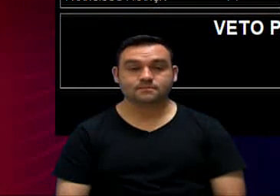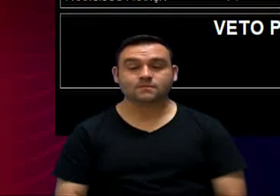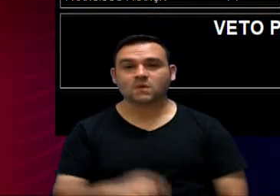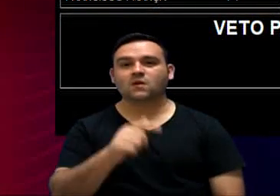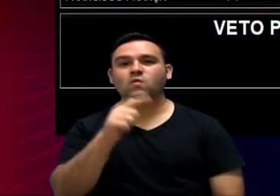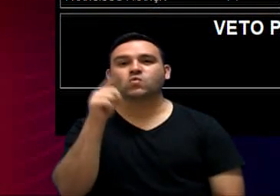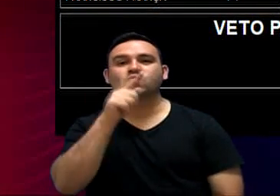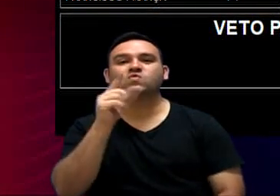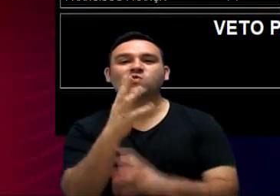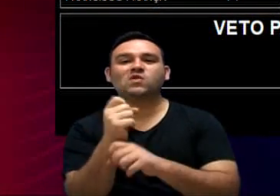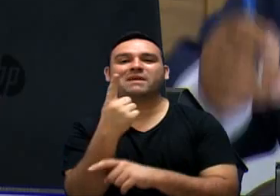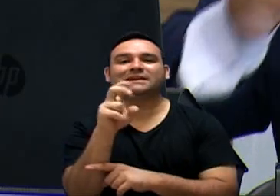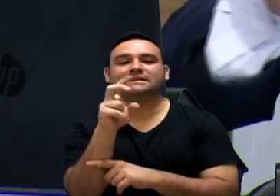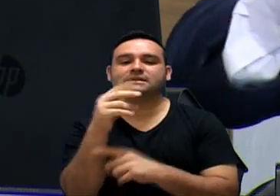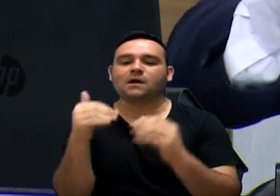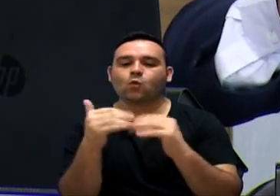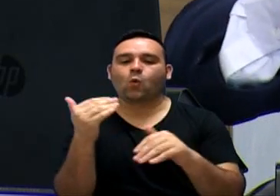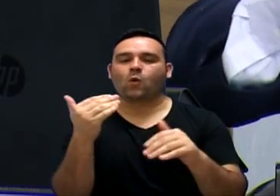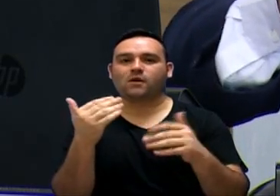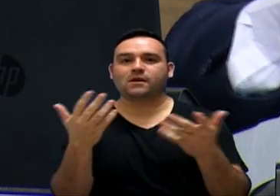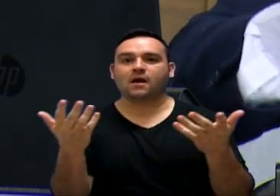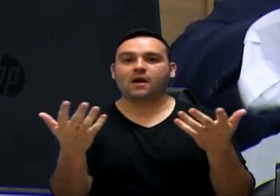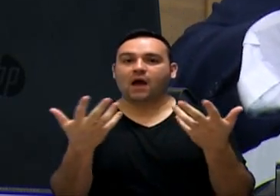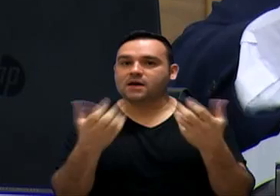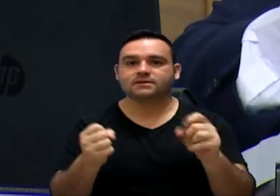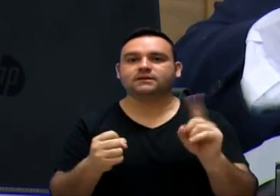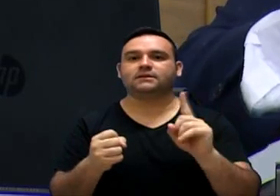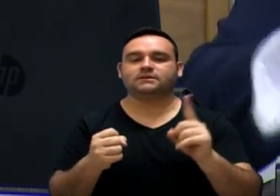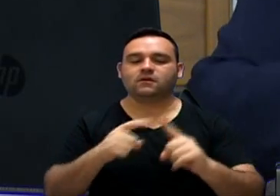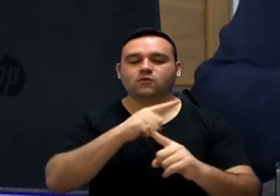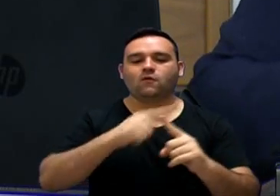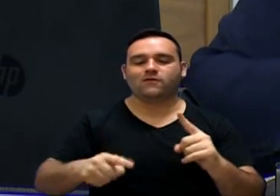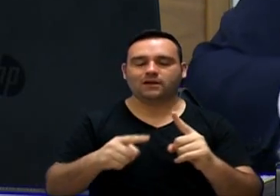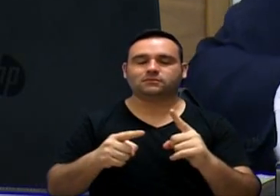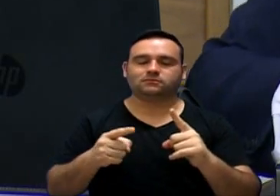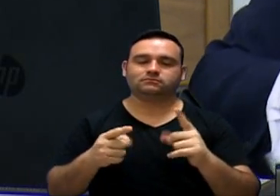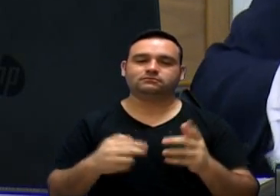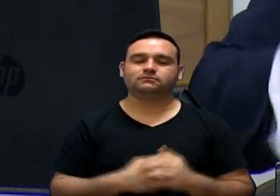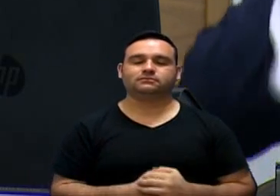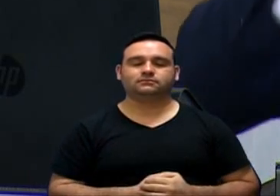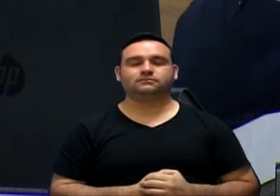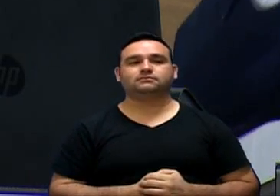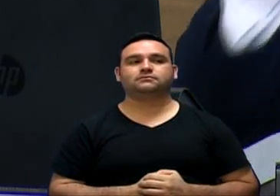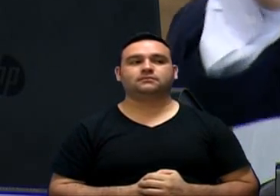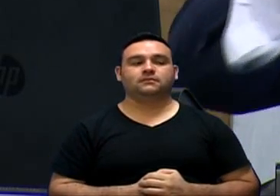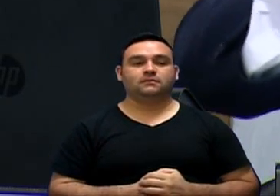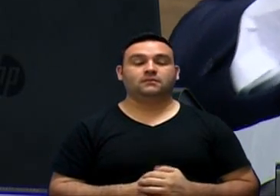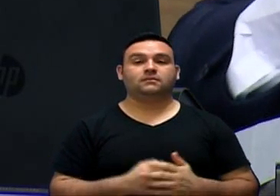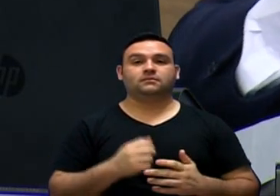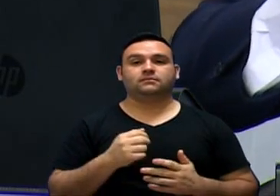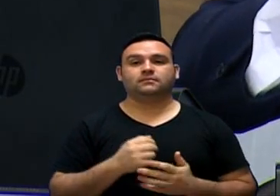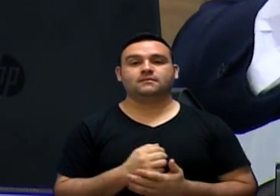Tendo obtido 15 votos não, foi rejeitado o veto do